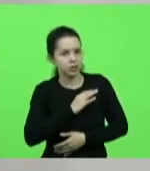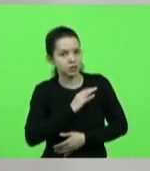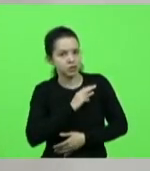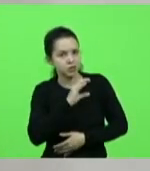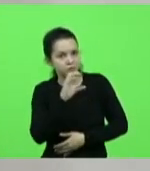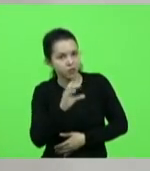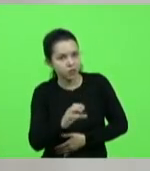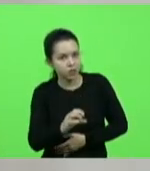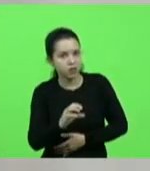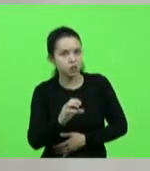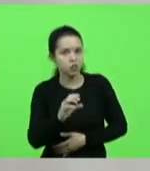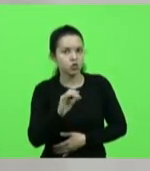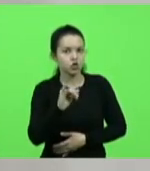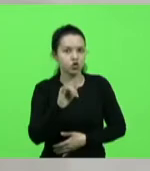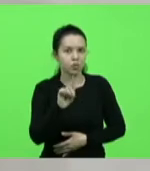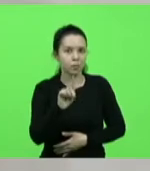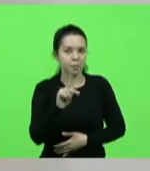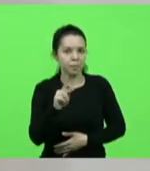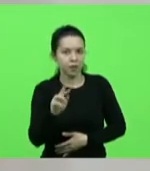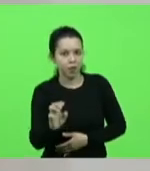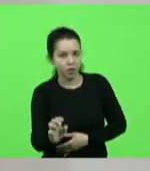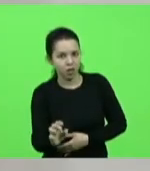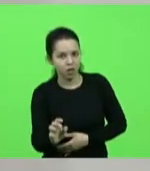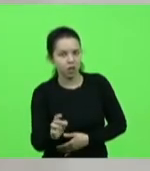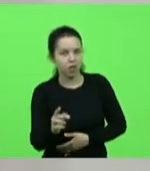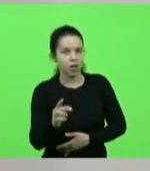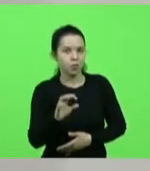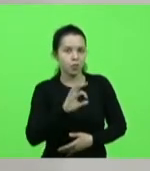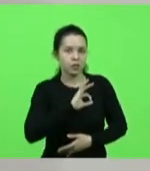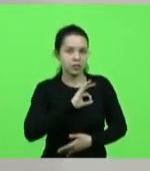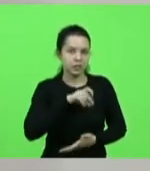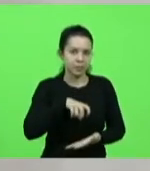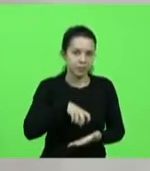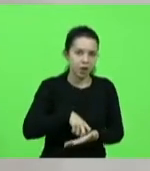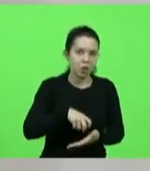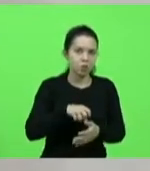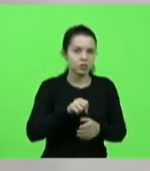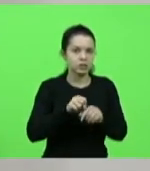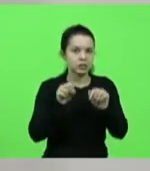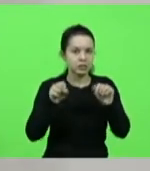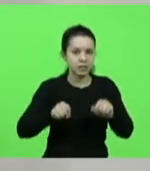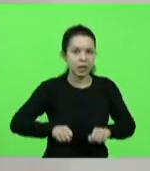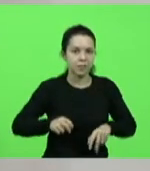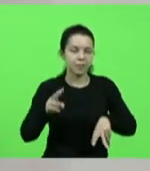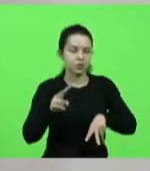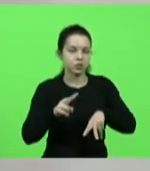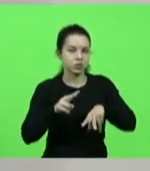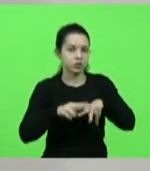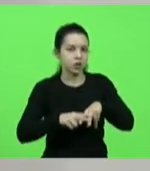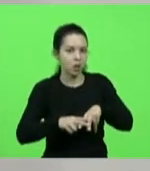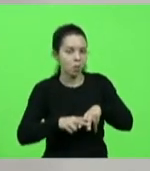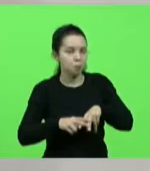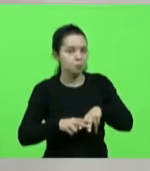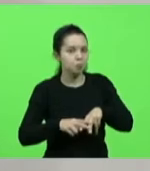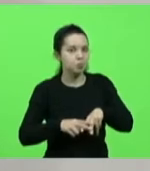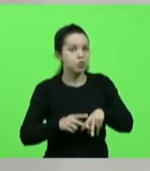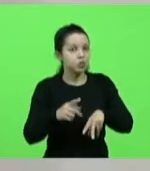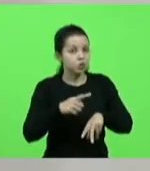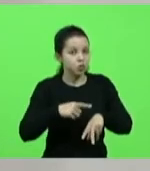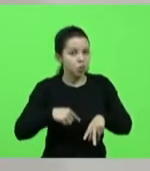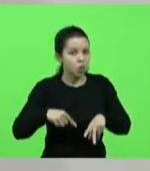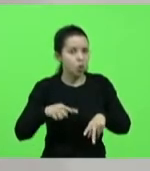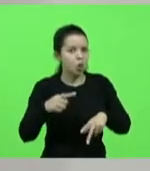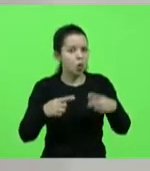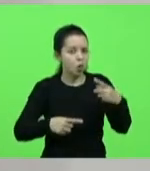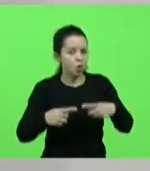Polícia Penal, Sistema Prisional, e na tratativa do projeto